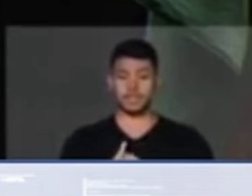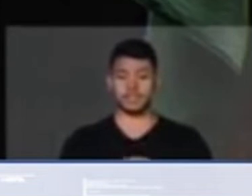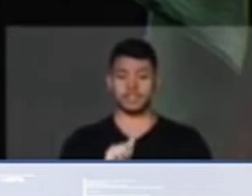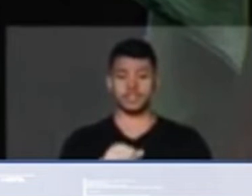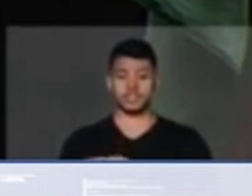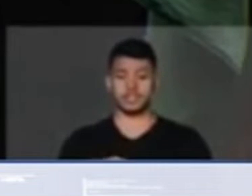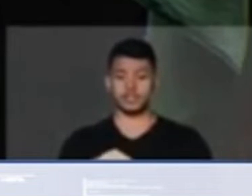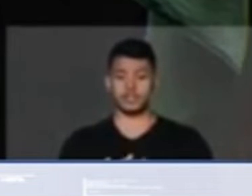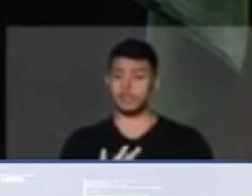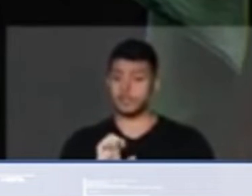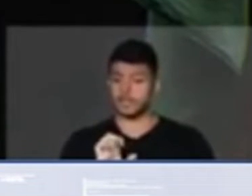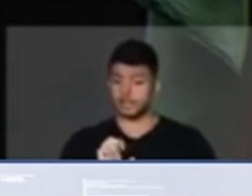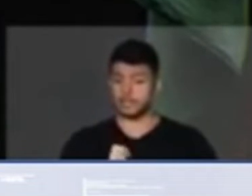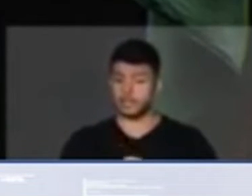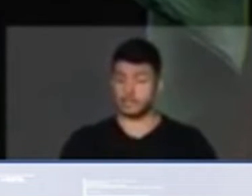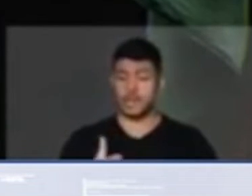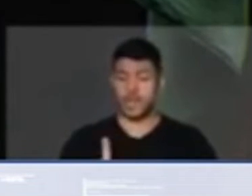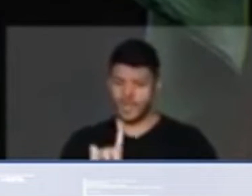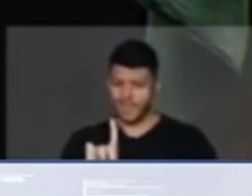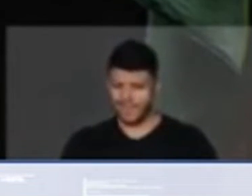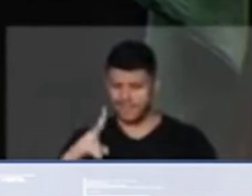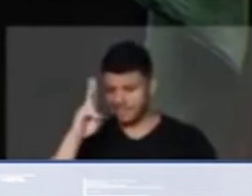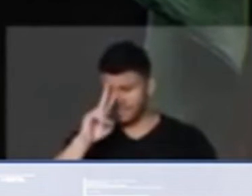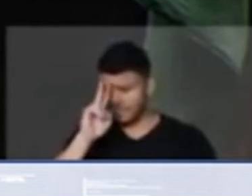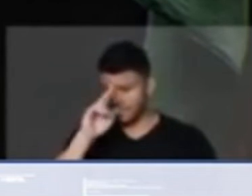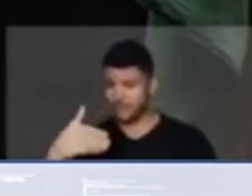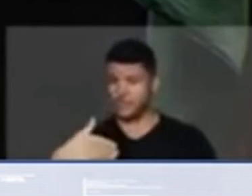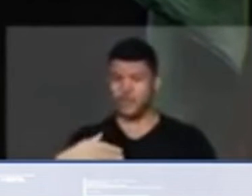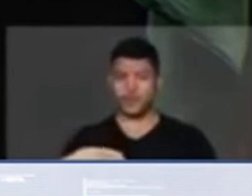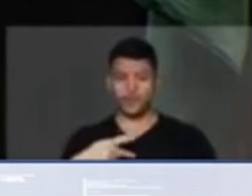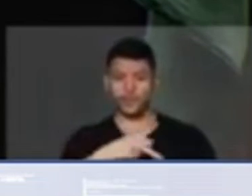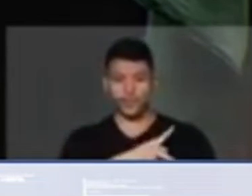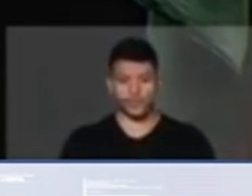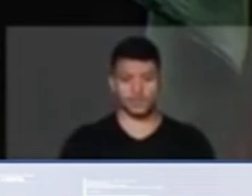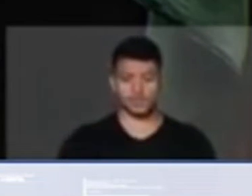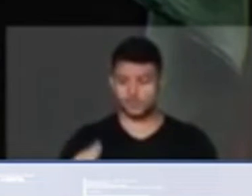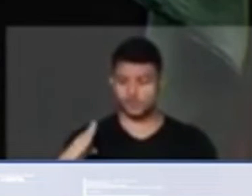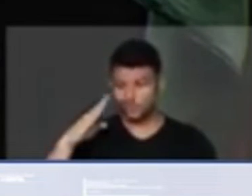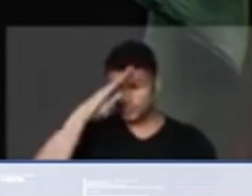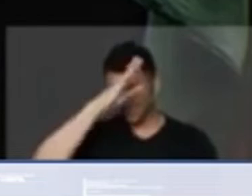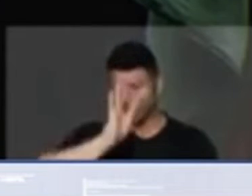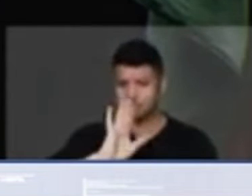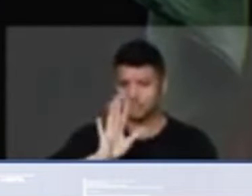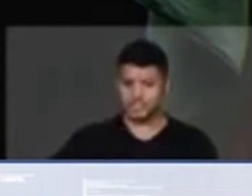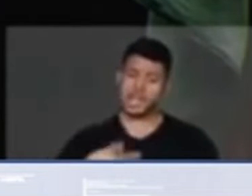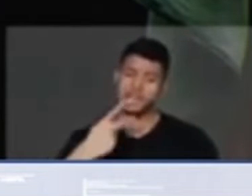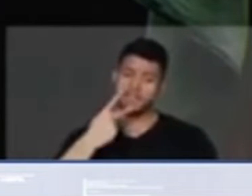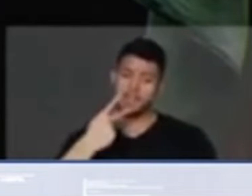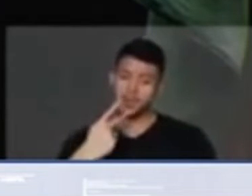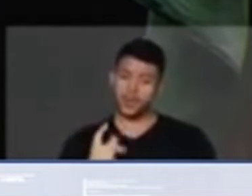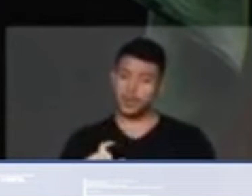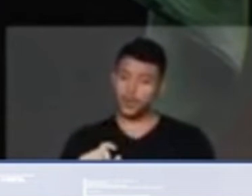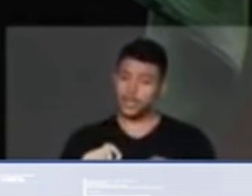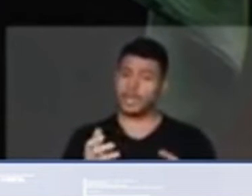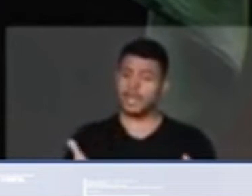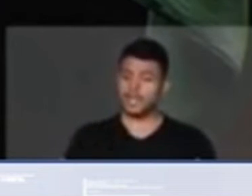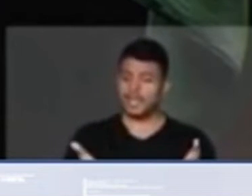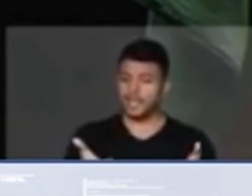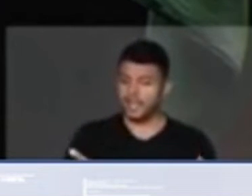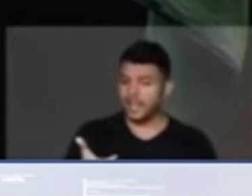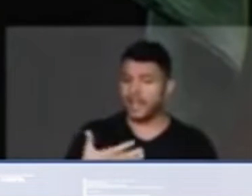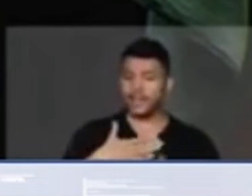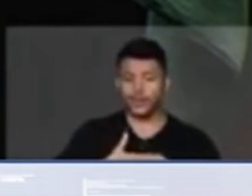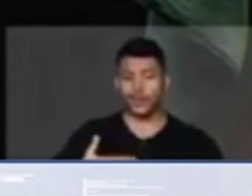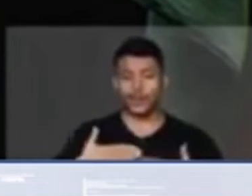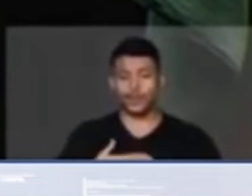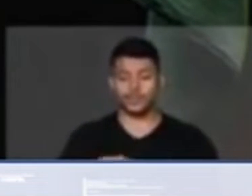disse que tinha um potencial comercial enorme. Esta empresa queria comprar a energia excedente do